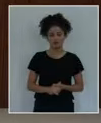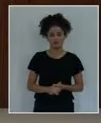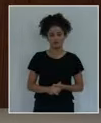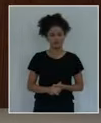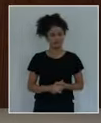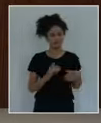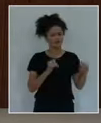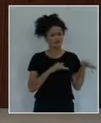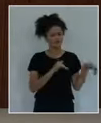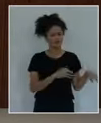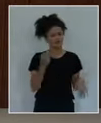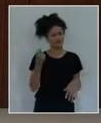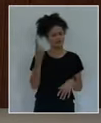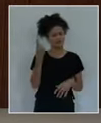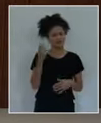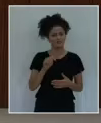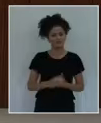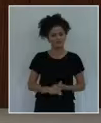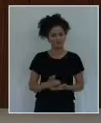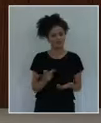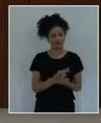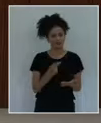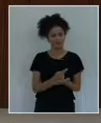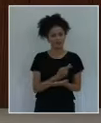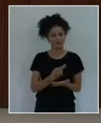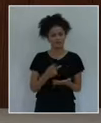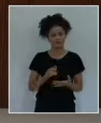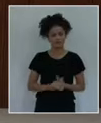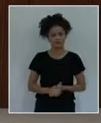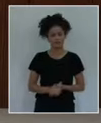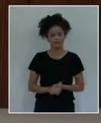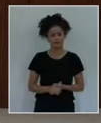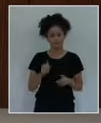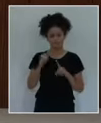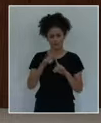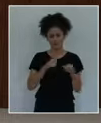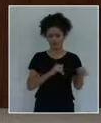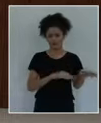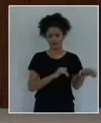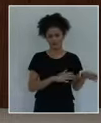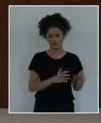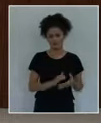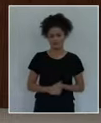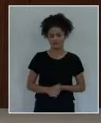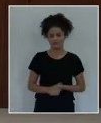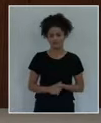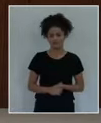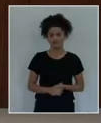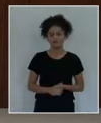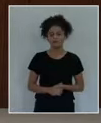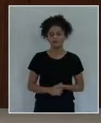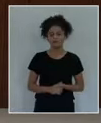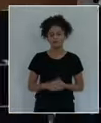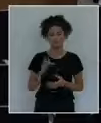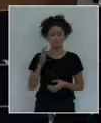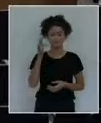Mês de setembro, errado aqui. Errado aqui. Tá. Correção